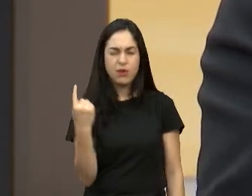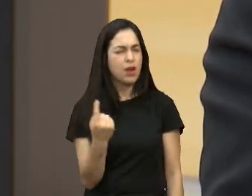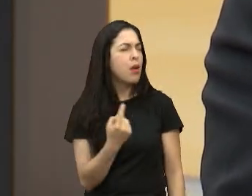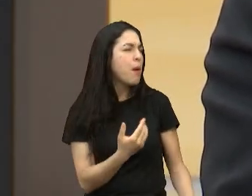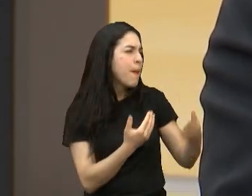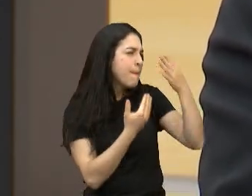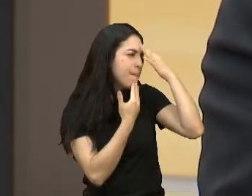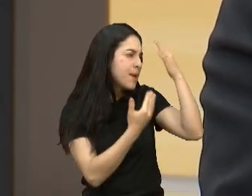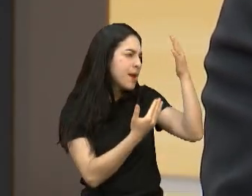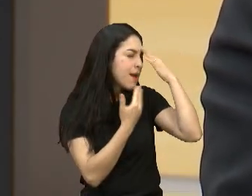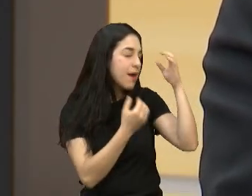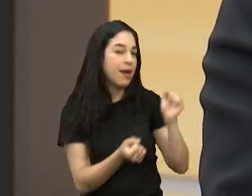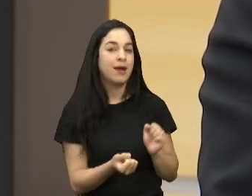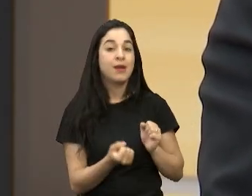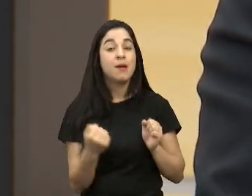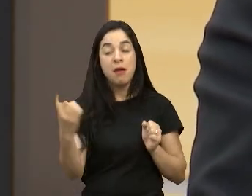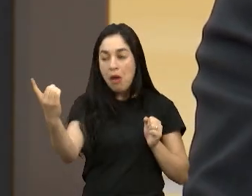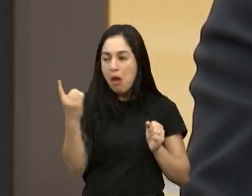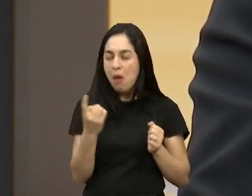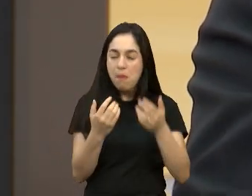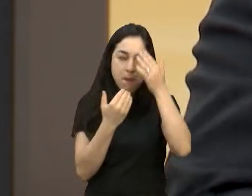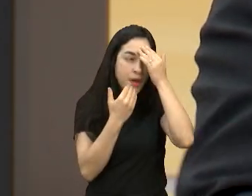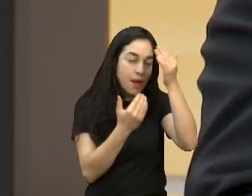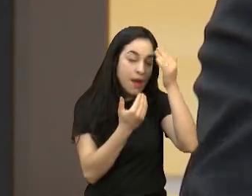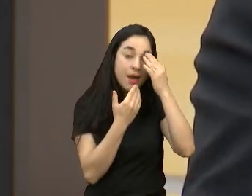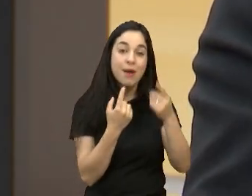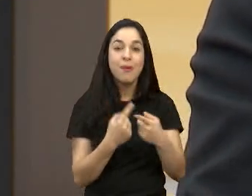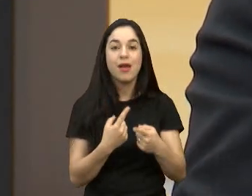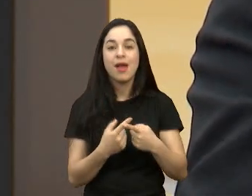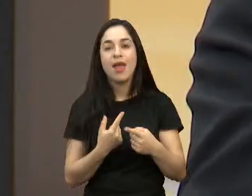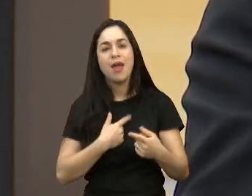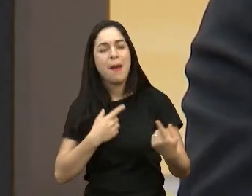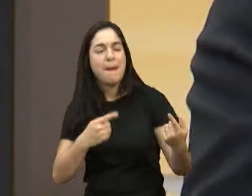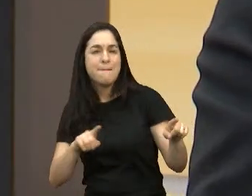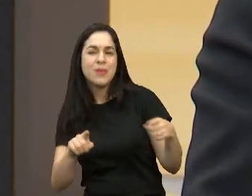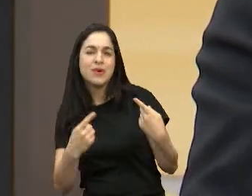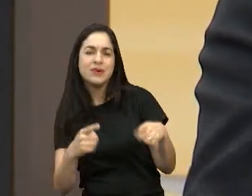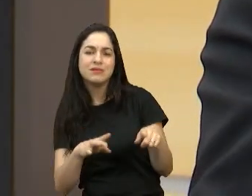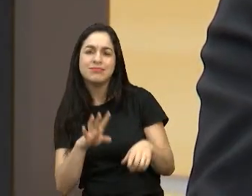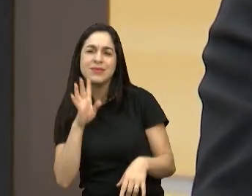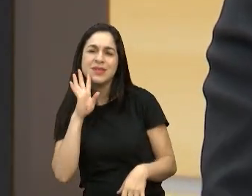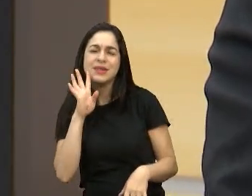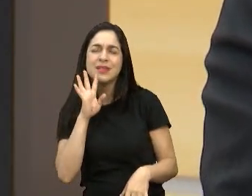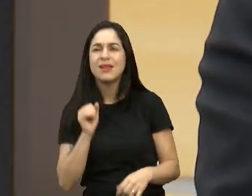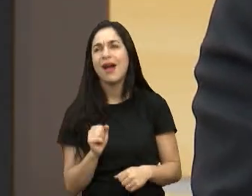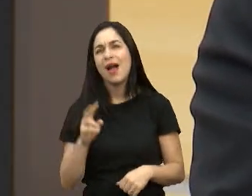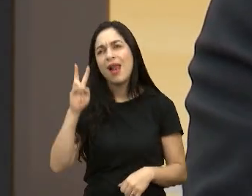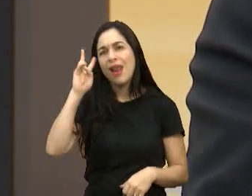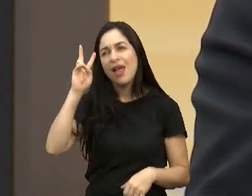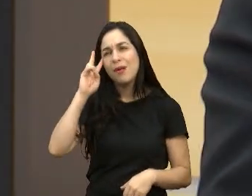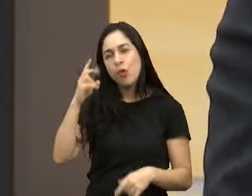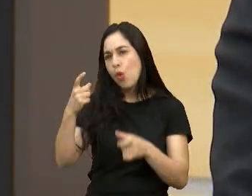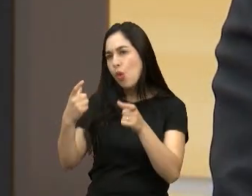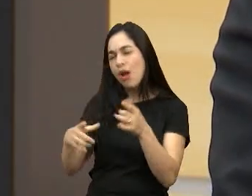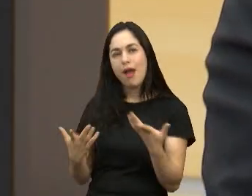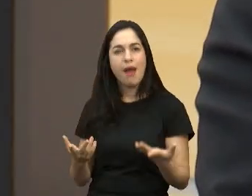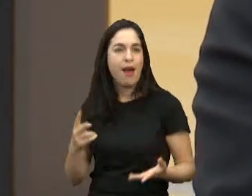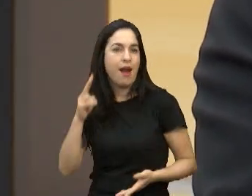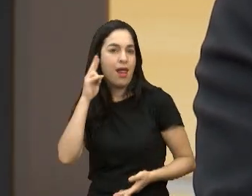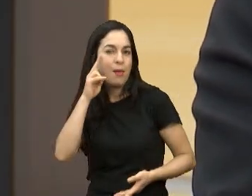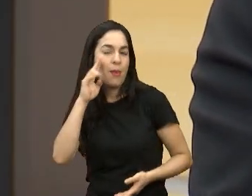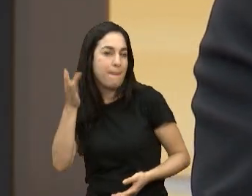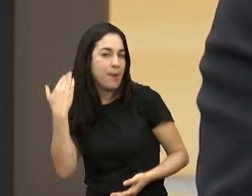até agradecem por eu ter feito uma tal canção, uma canção que lembrou algum lugar, um momento